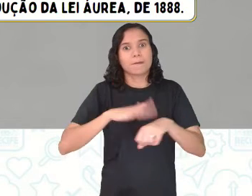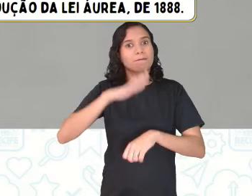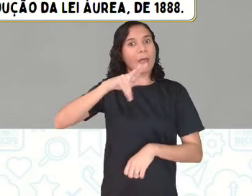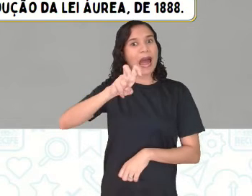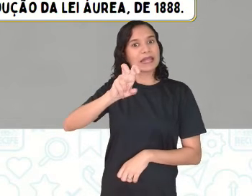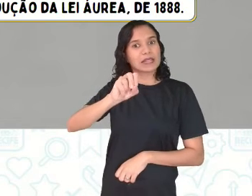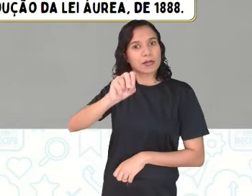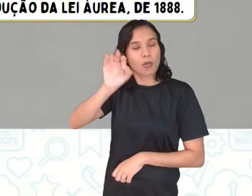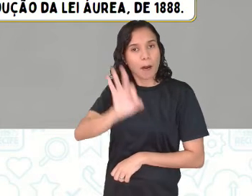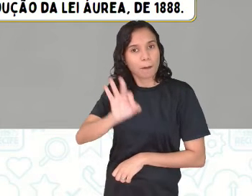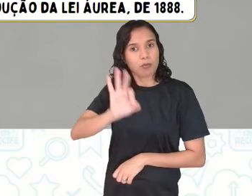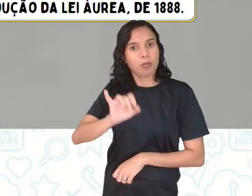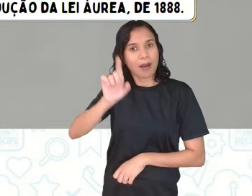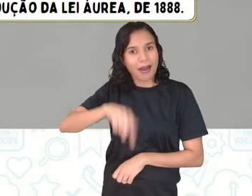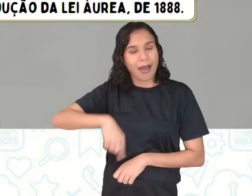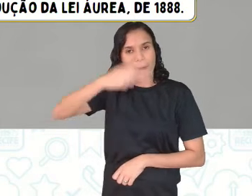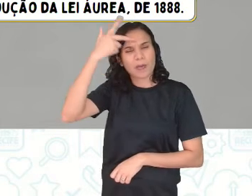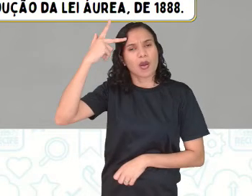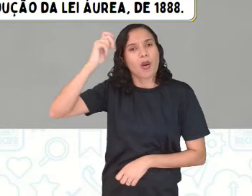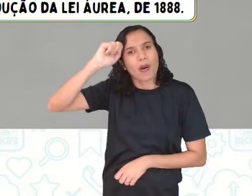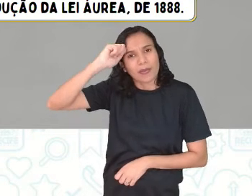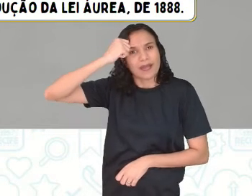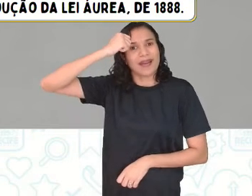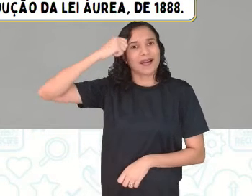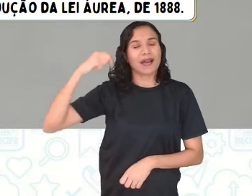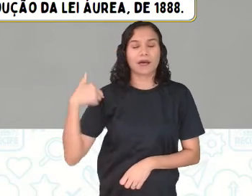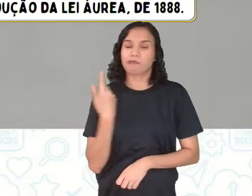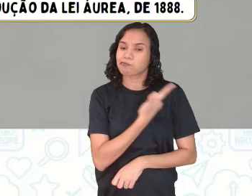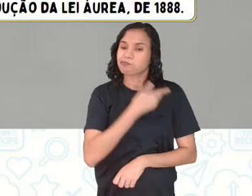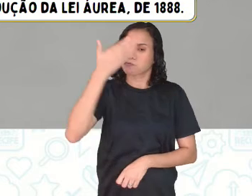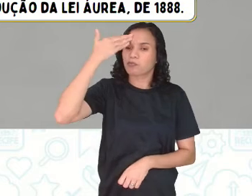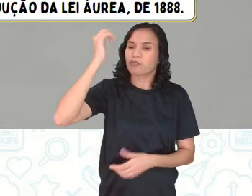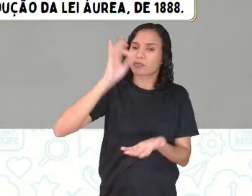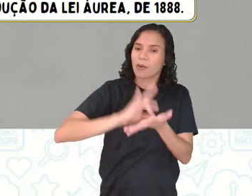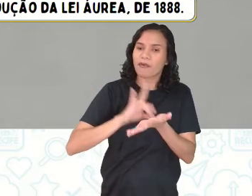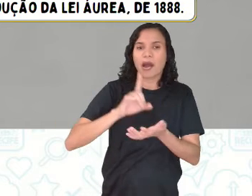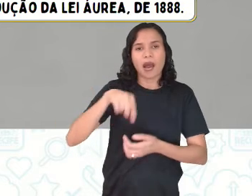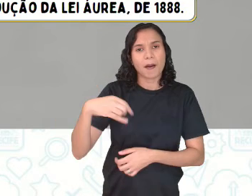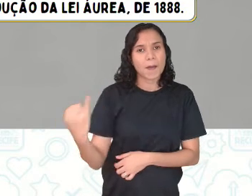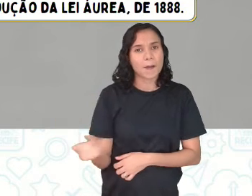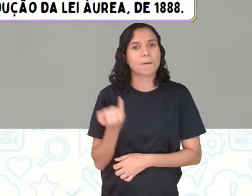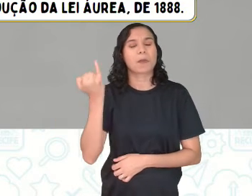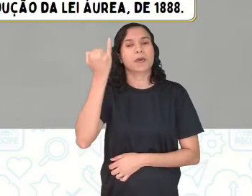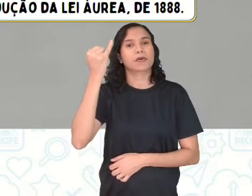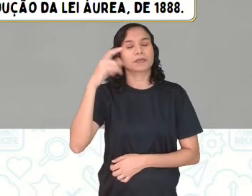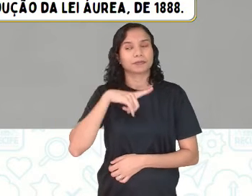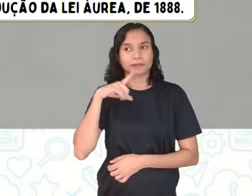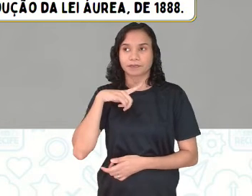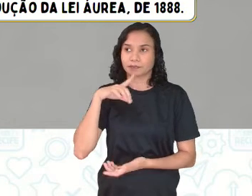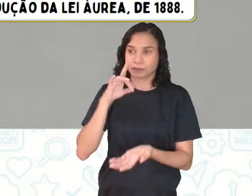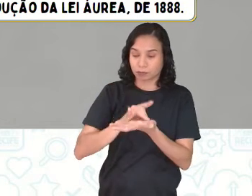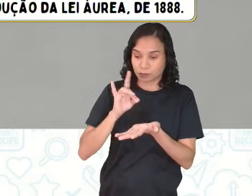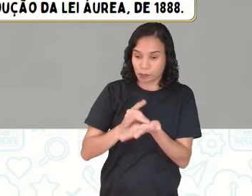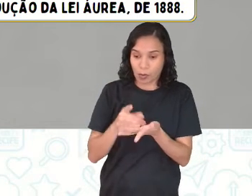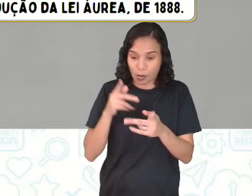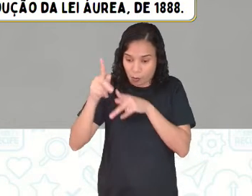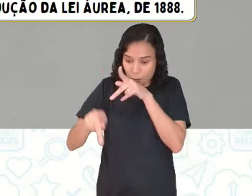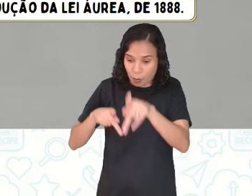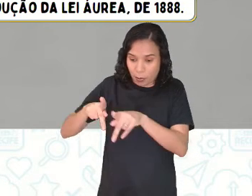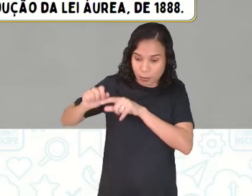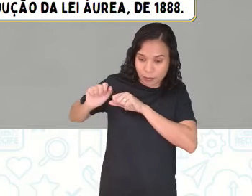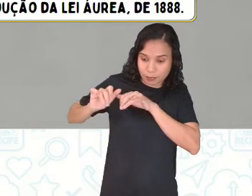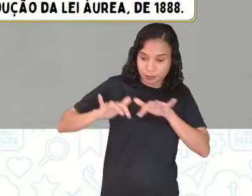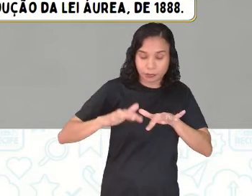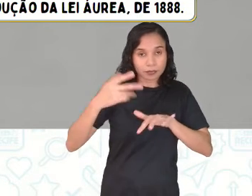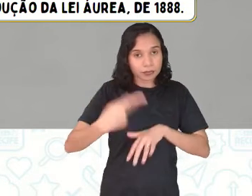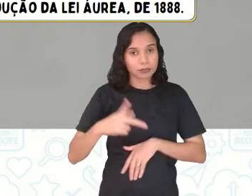50% são negros. Né, a gente sabe o quão importante, né, teve esses povos aqui na